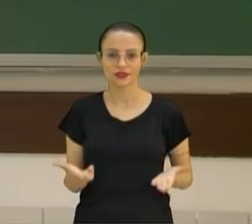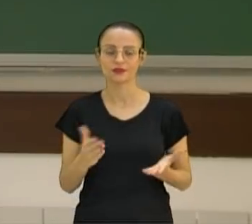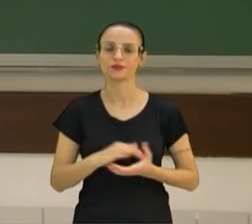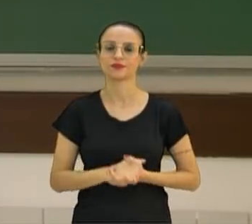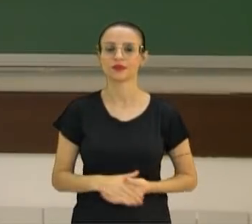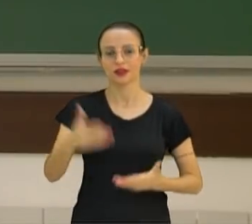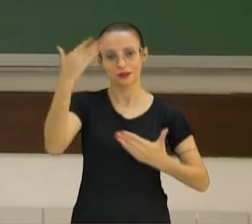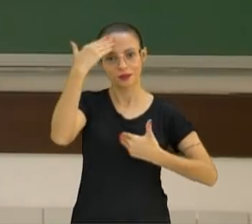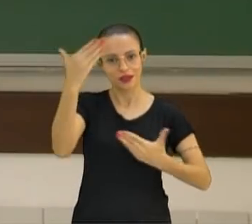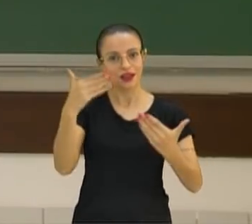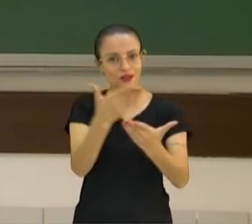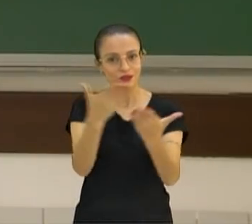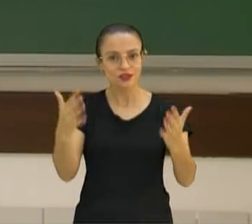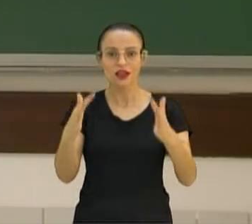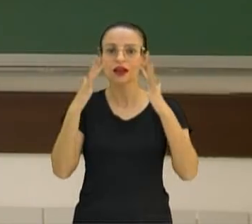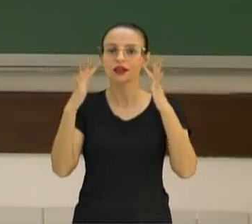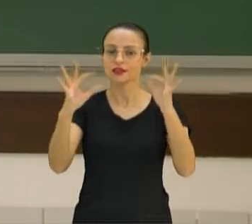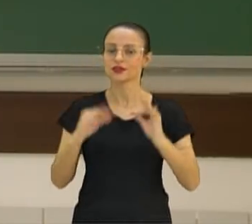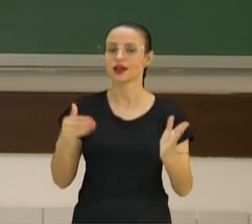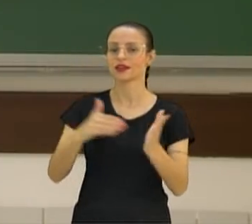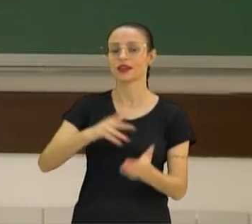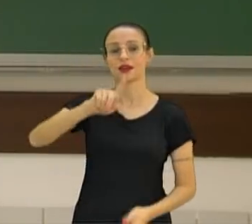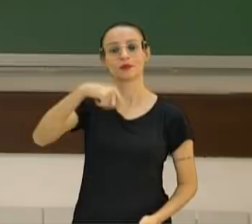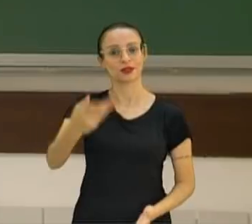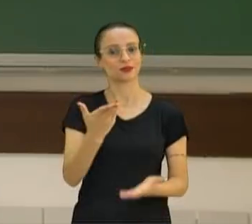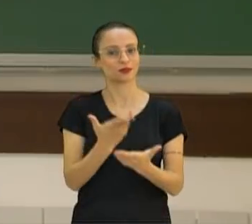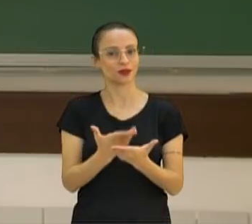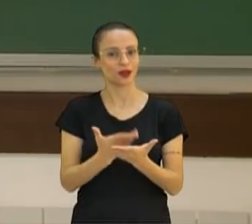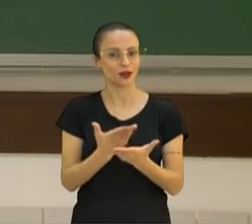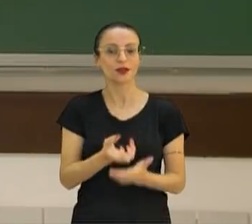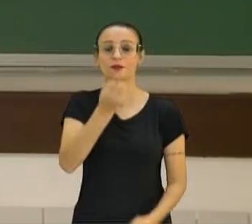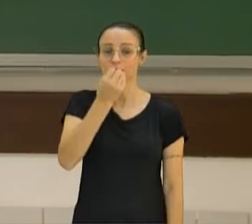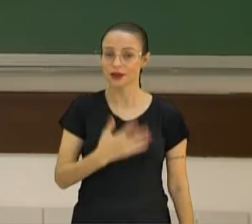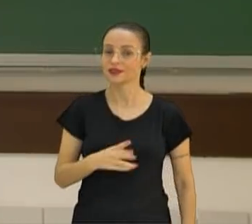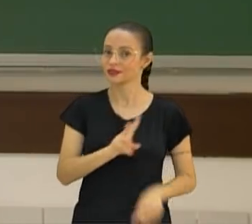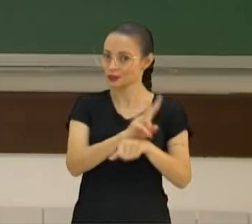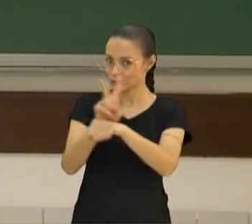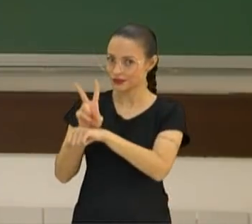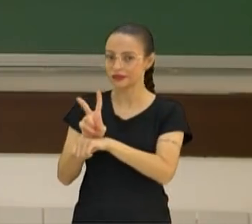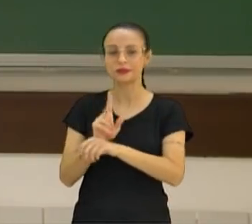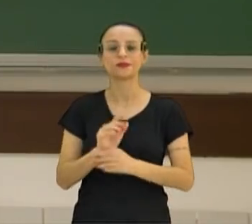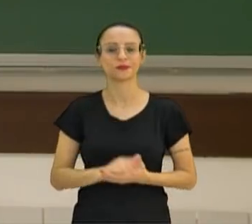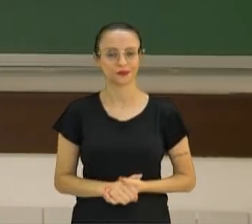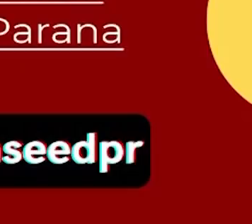gente. Obrigado pela atenção, até a próxima aula, fiquem bem, se cuidem.